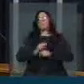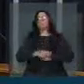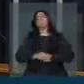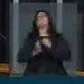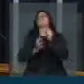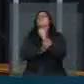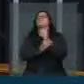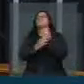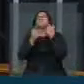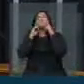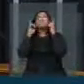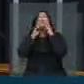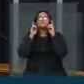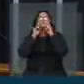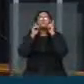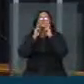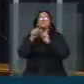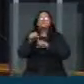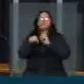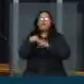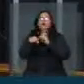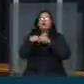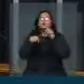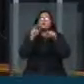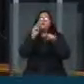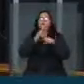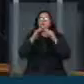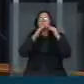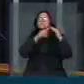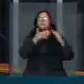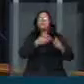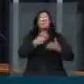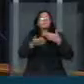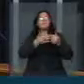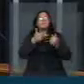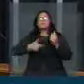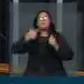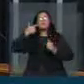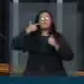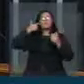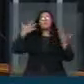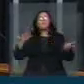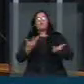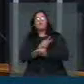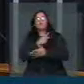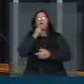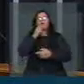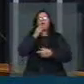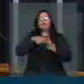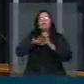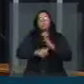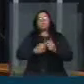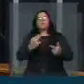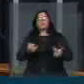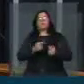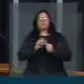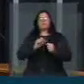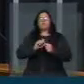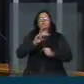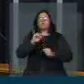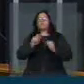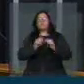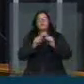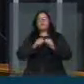Todo dia, toda hora, você vê um vizinho, um amigo que foi assaltado. Vai atrás da mobilidade